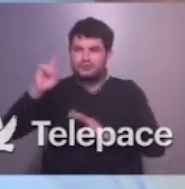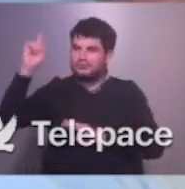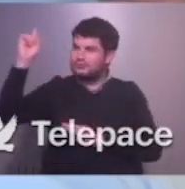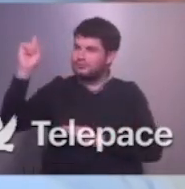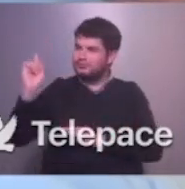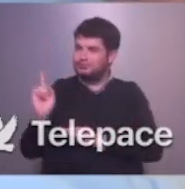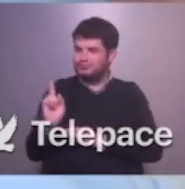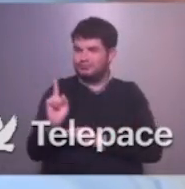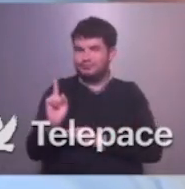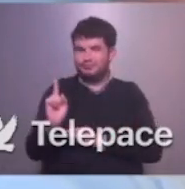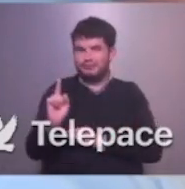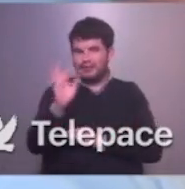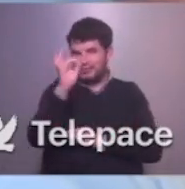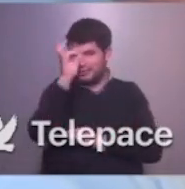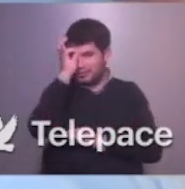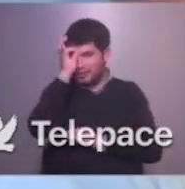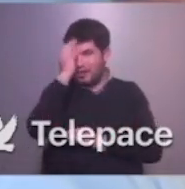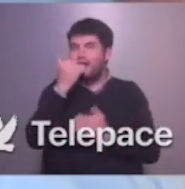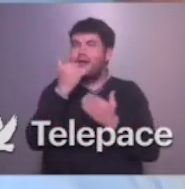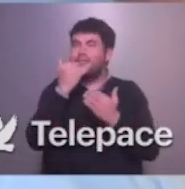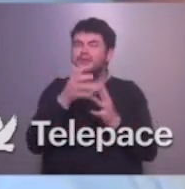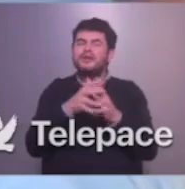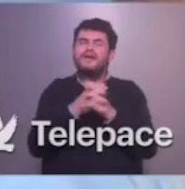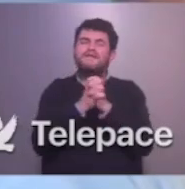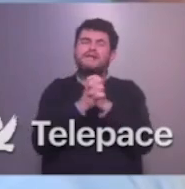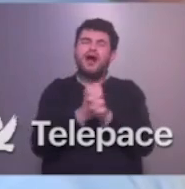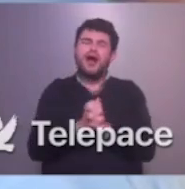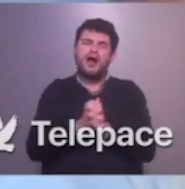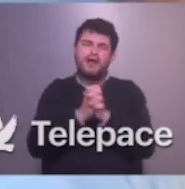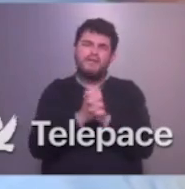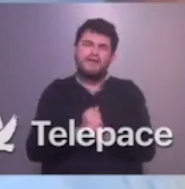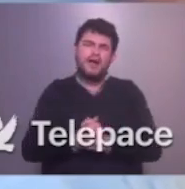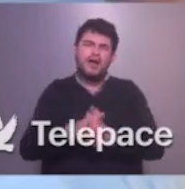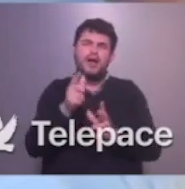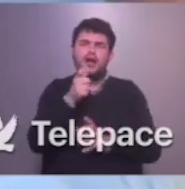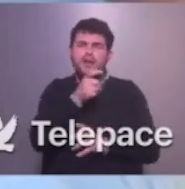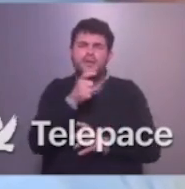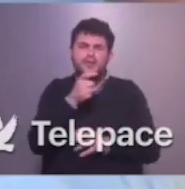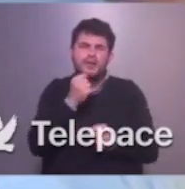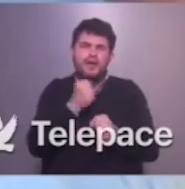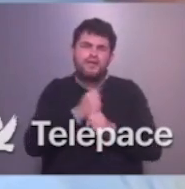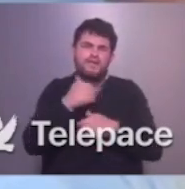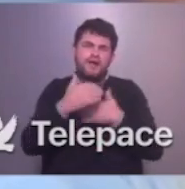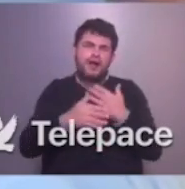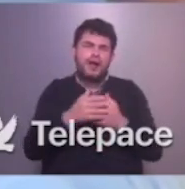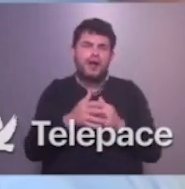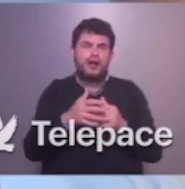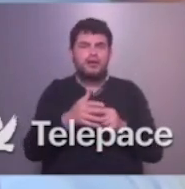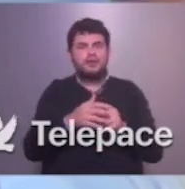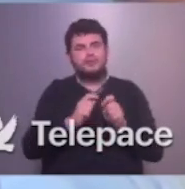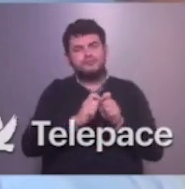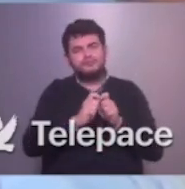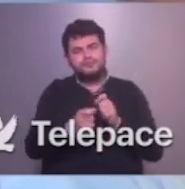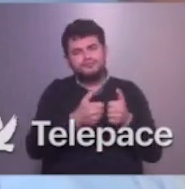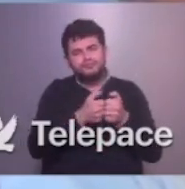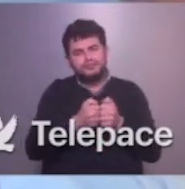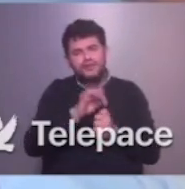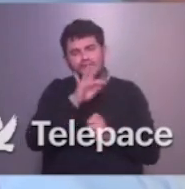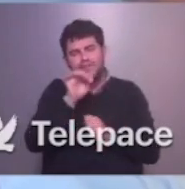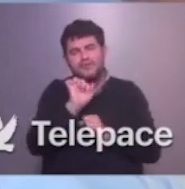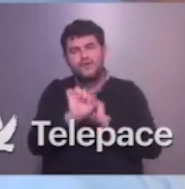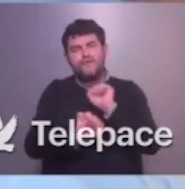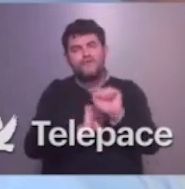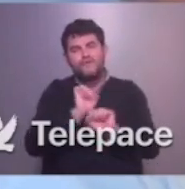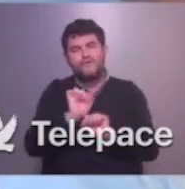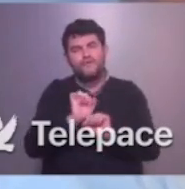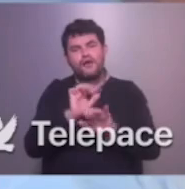Senhora apareceu, para suplicar em orações e prometer realizar uma novena com a sua